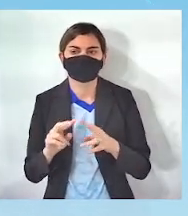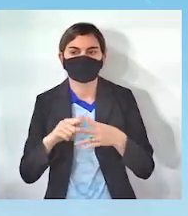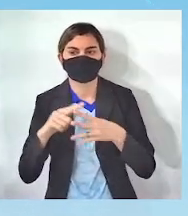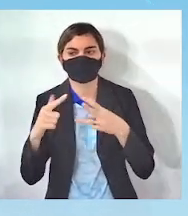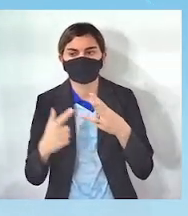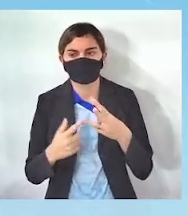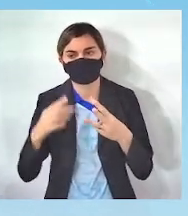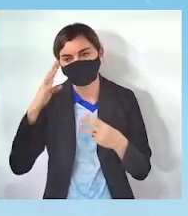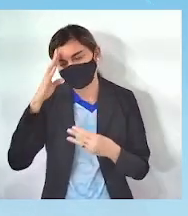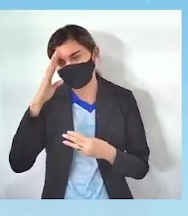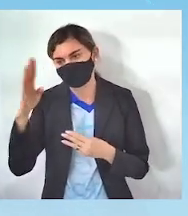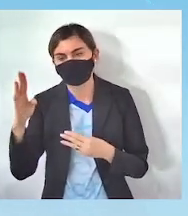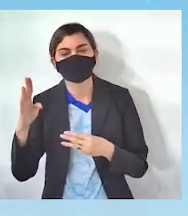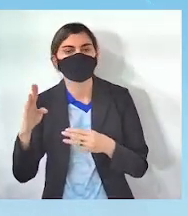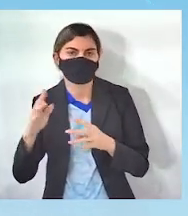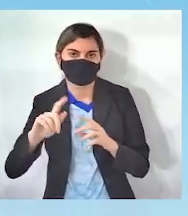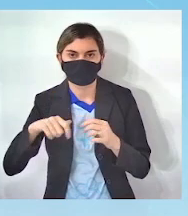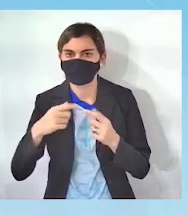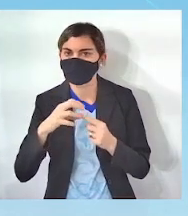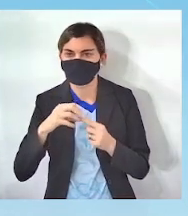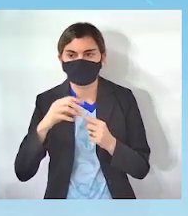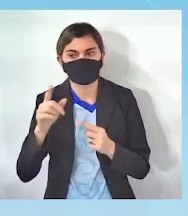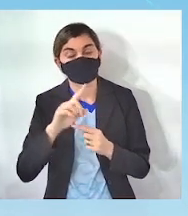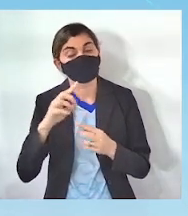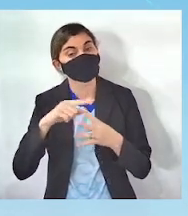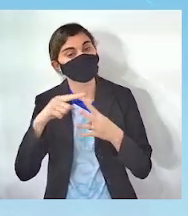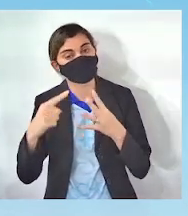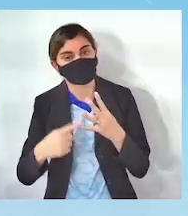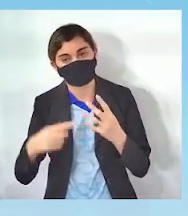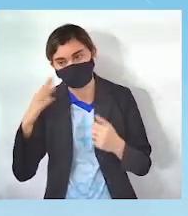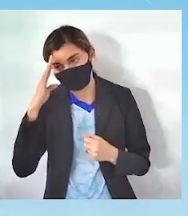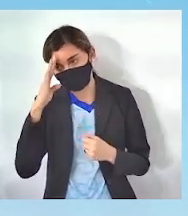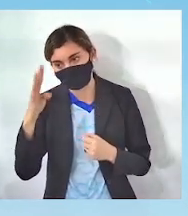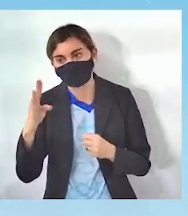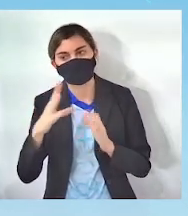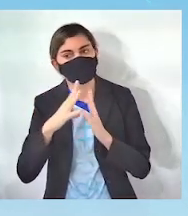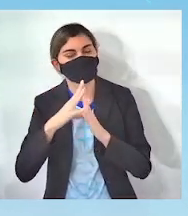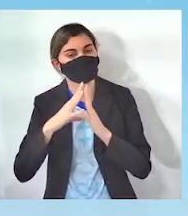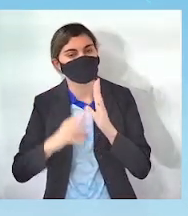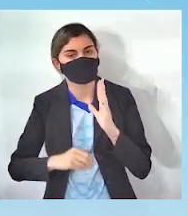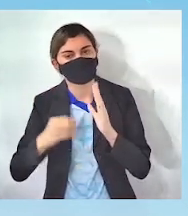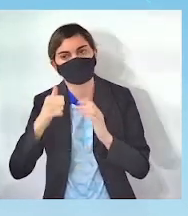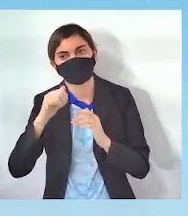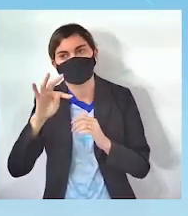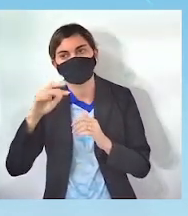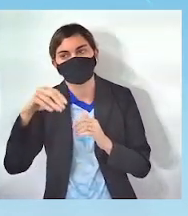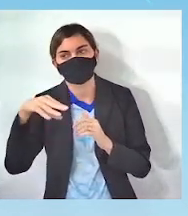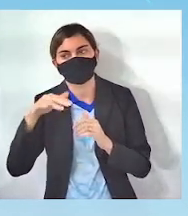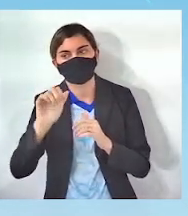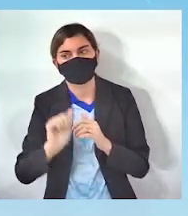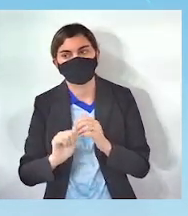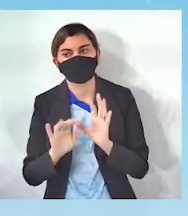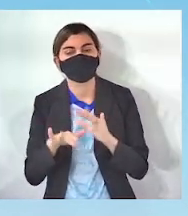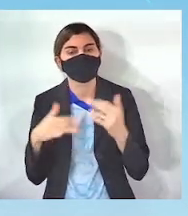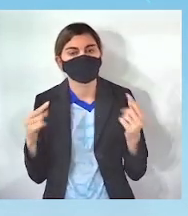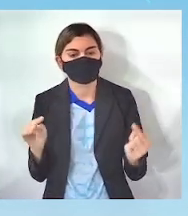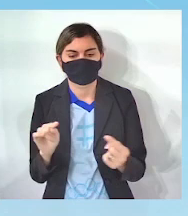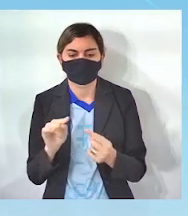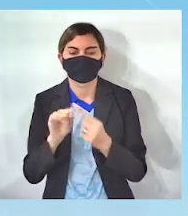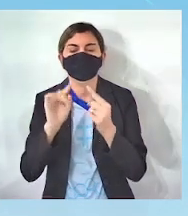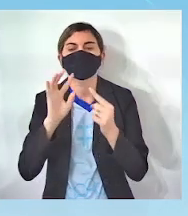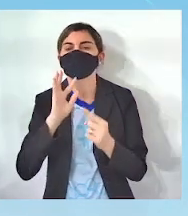4 principais, não são os únicos, né? Mas os 4 principais modelos atômicos e quais foram seus impactos